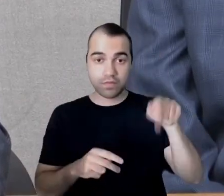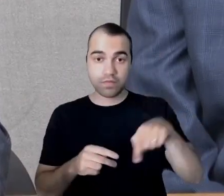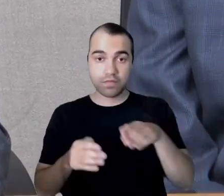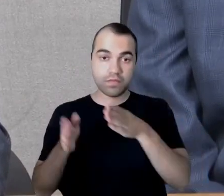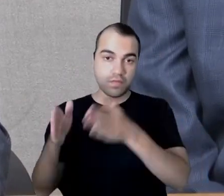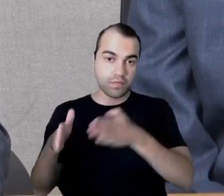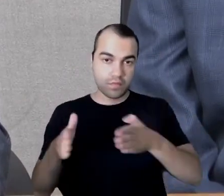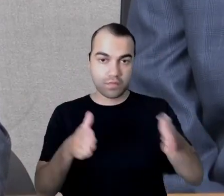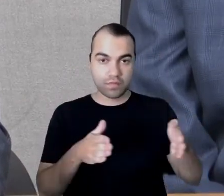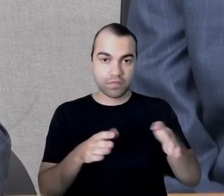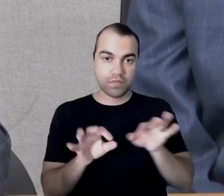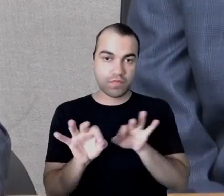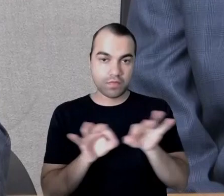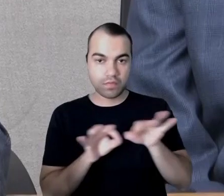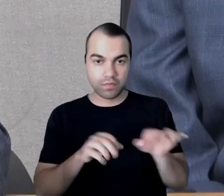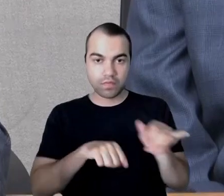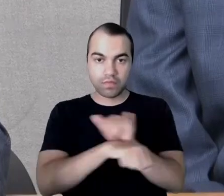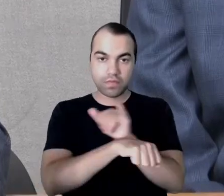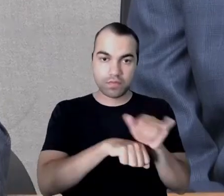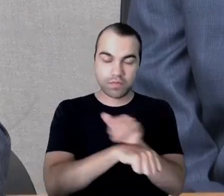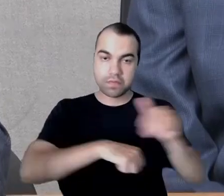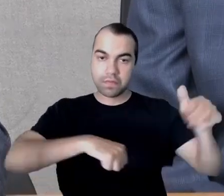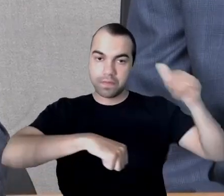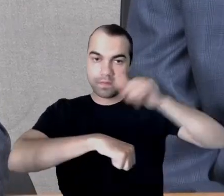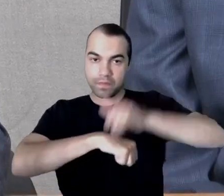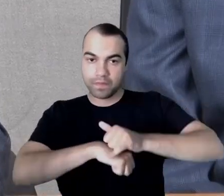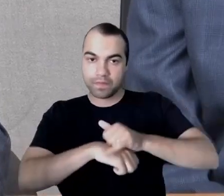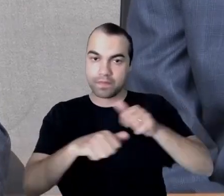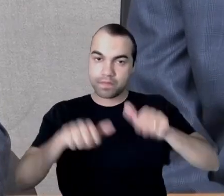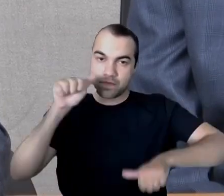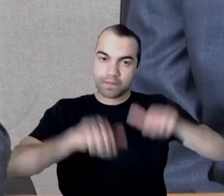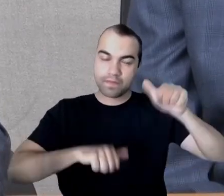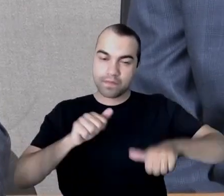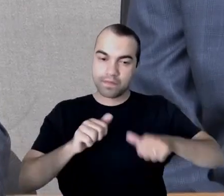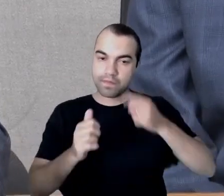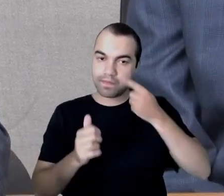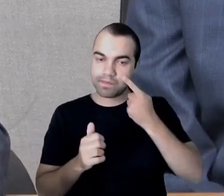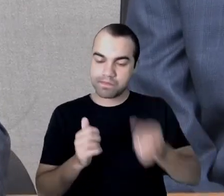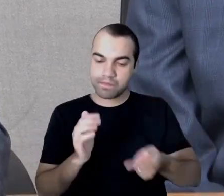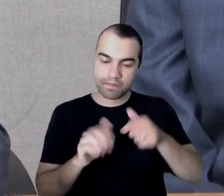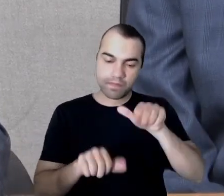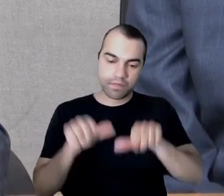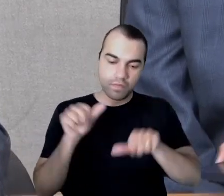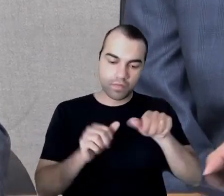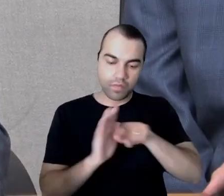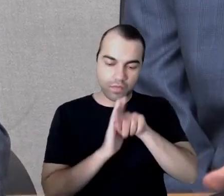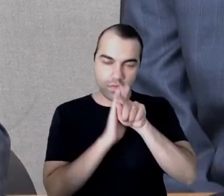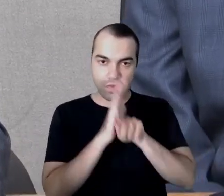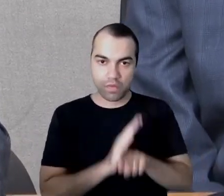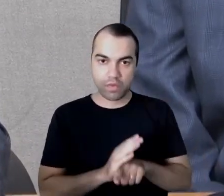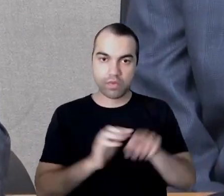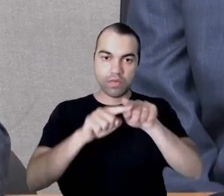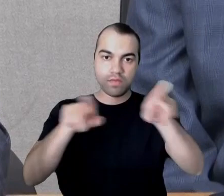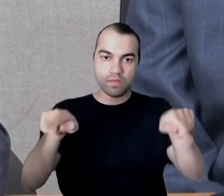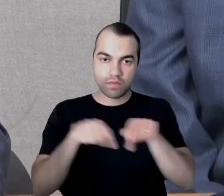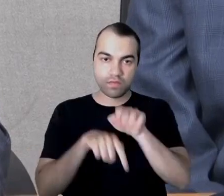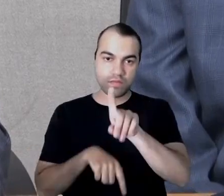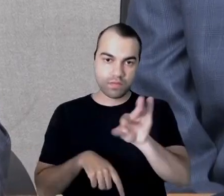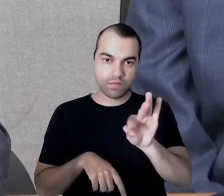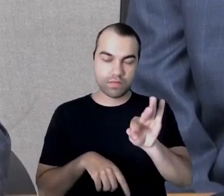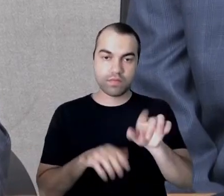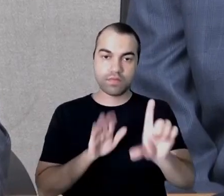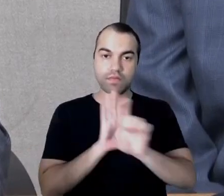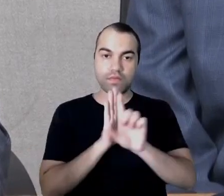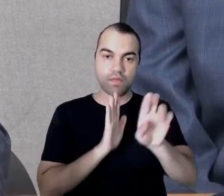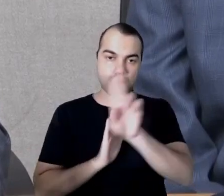aprovação implementação avaliação e revisão do plano diretor de ordenamento territorial do Distrito Federal da lei de uso